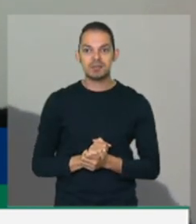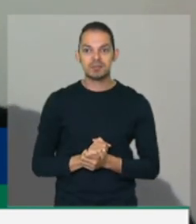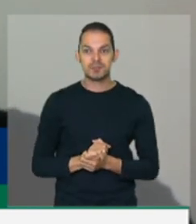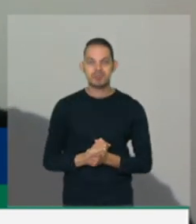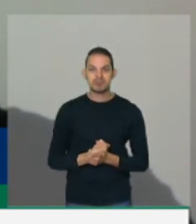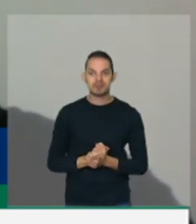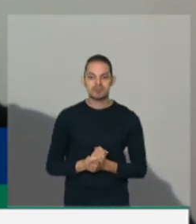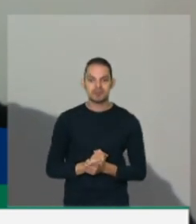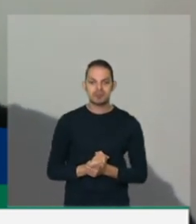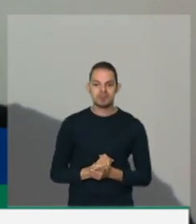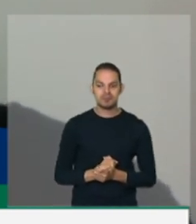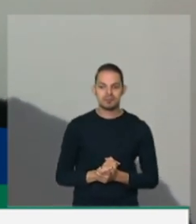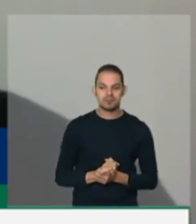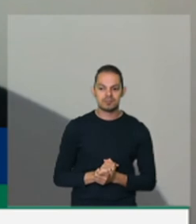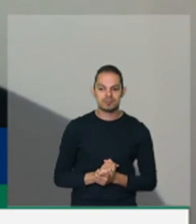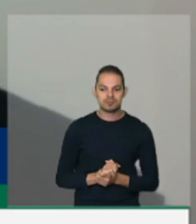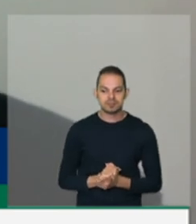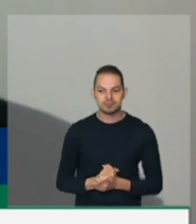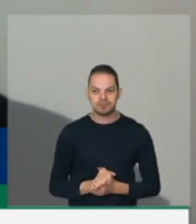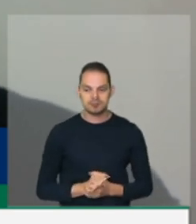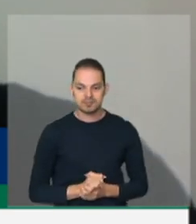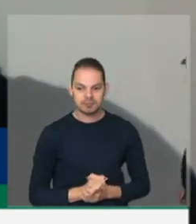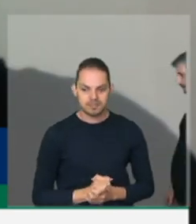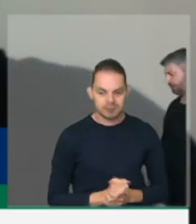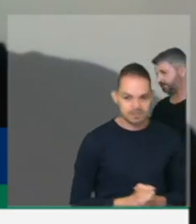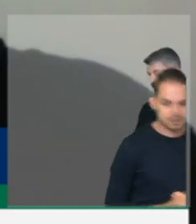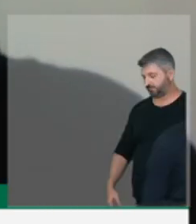Serviu para amadurecimento. Era o que eu tinha a dizer, presidente.